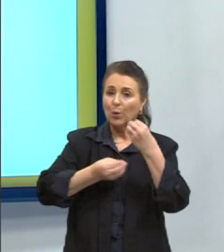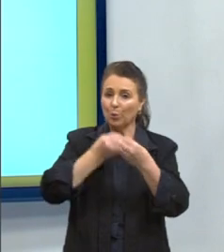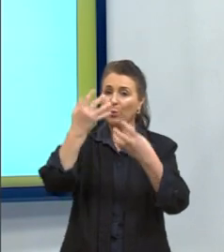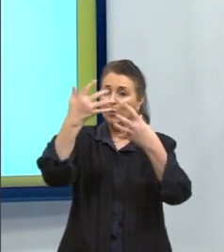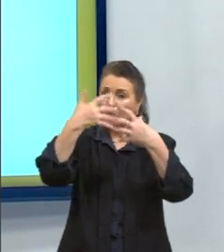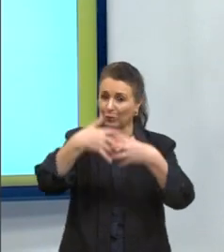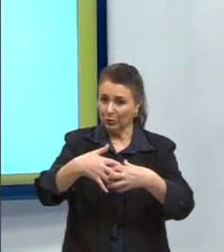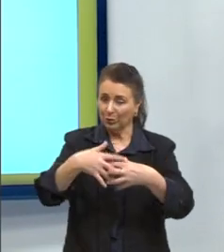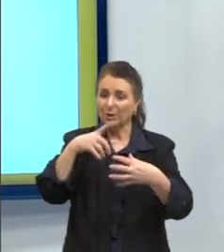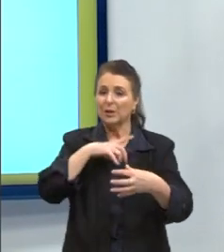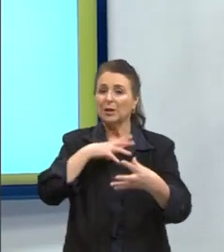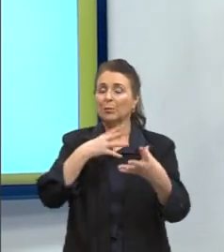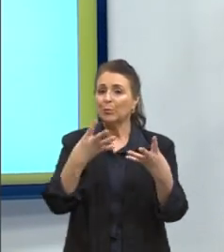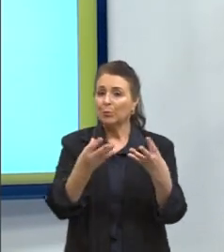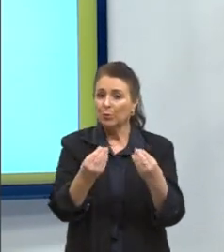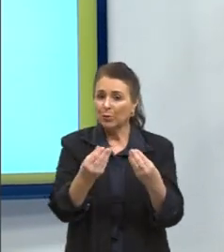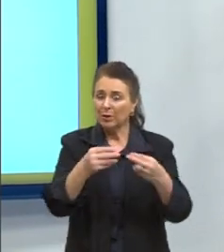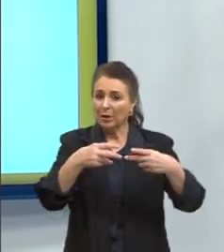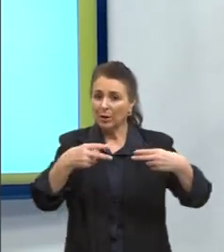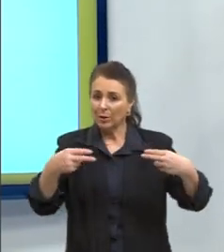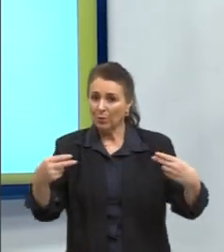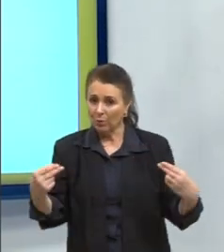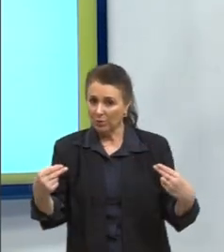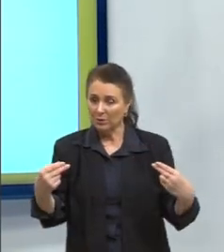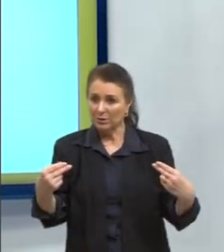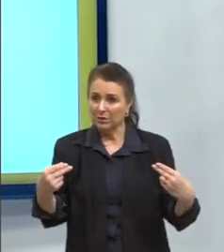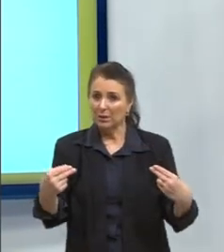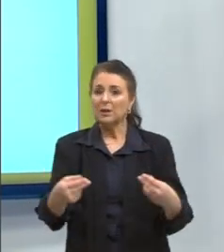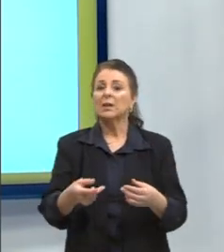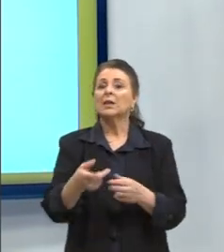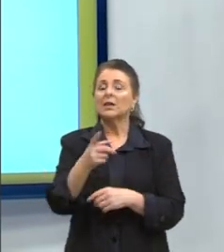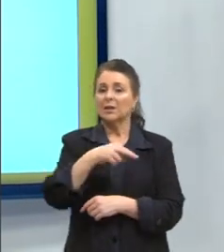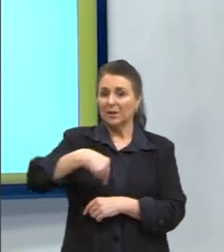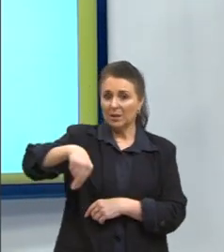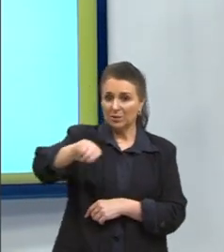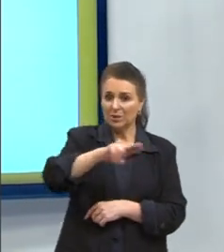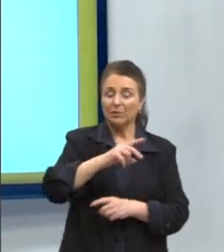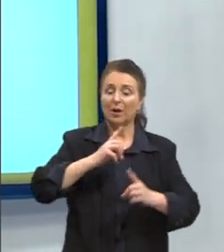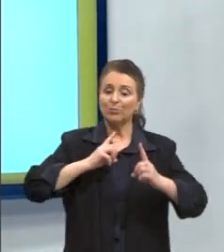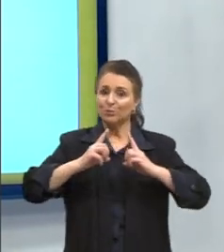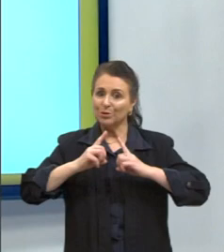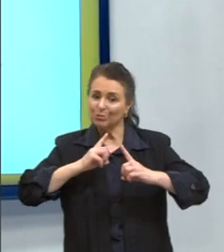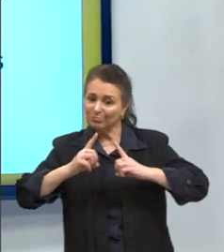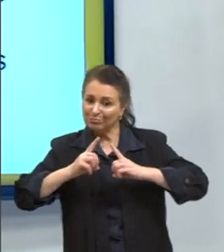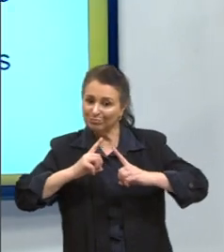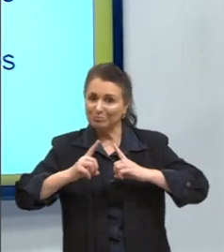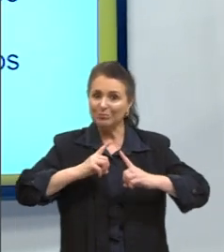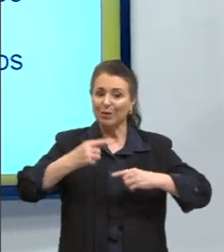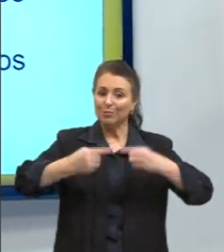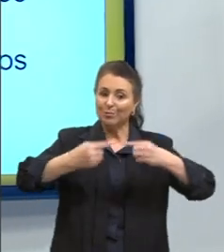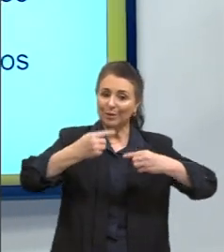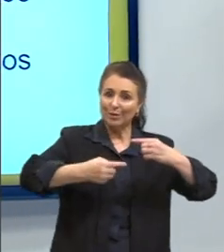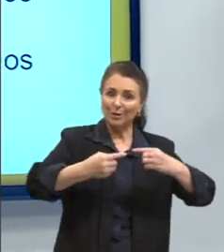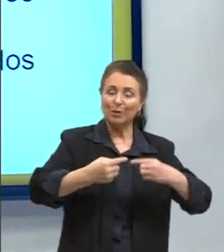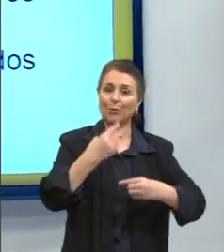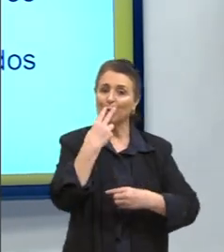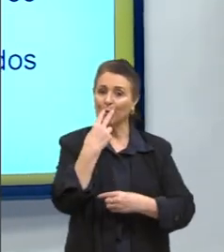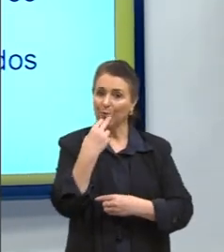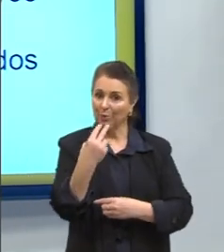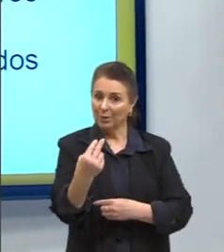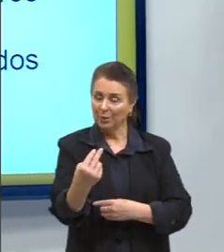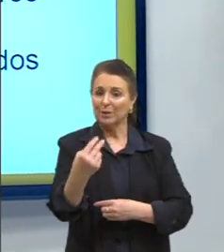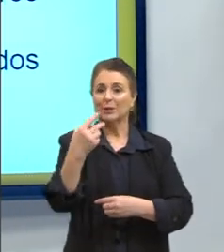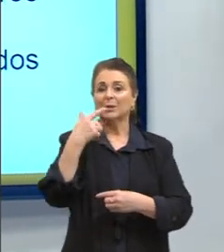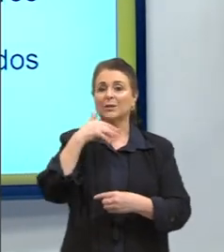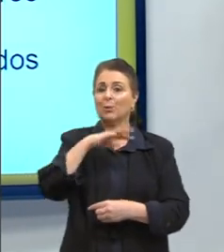tem bastante coisa legal vindo aí e a gente vai seguir dialogando aí com as línguas né e a língua portuguesa